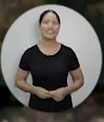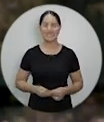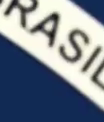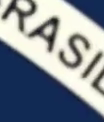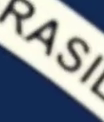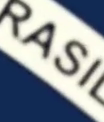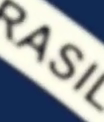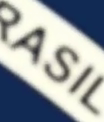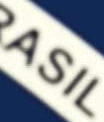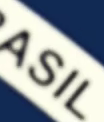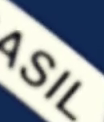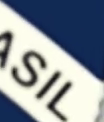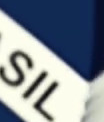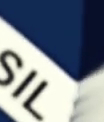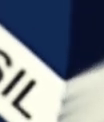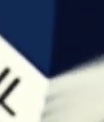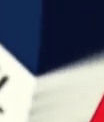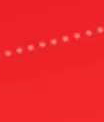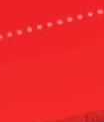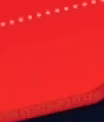instantes.